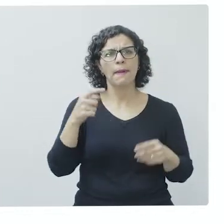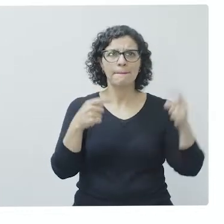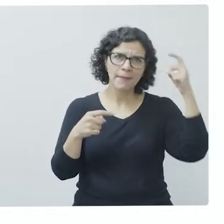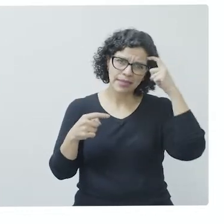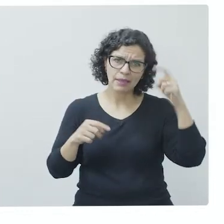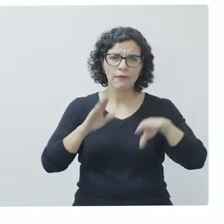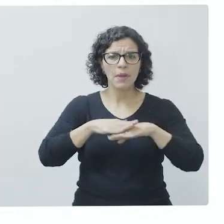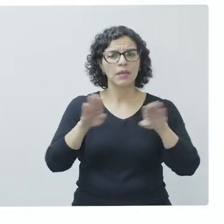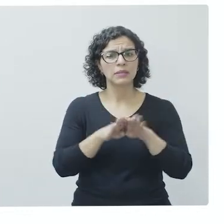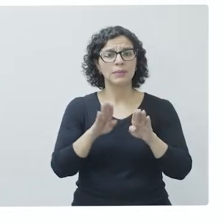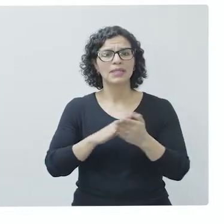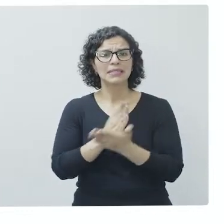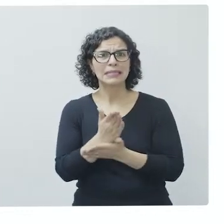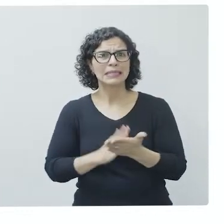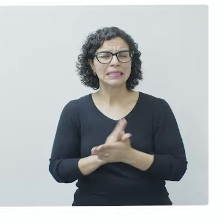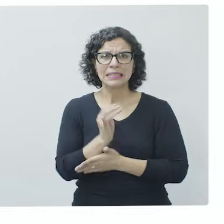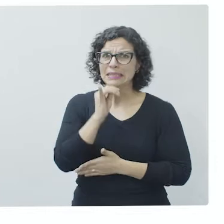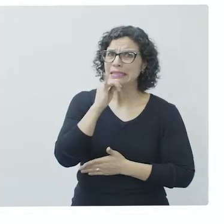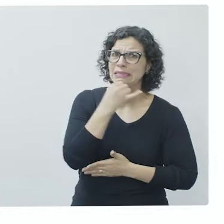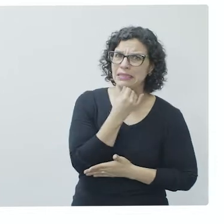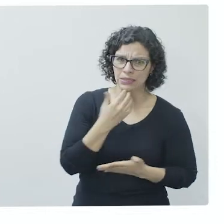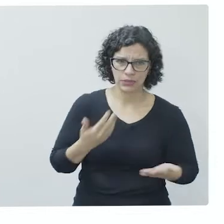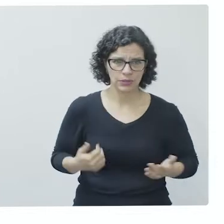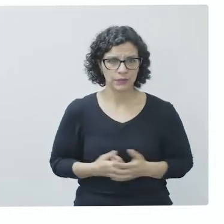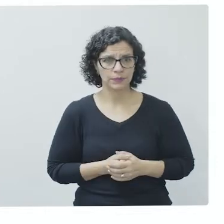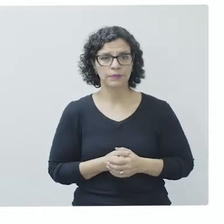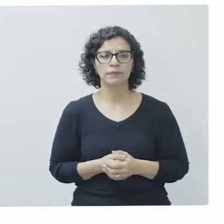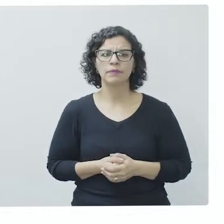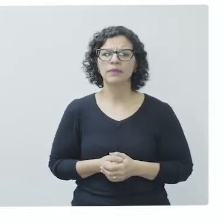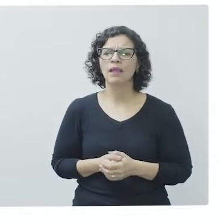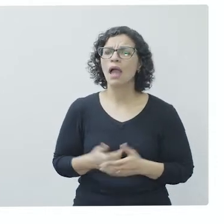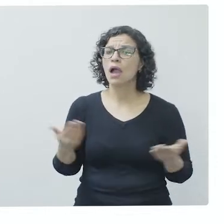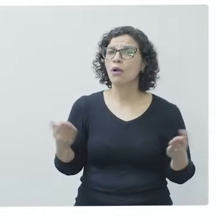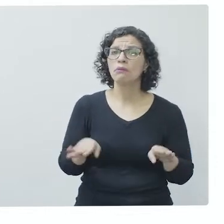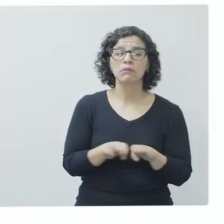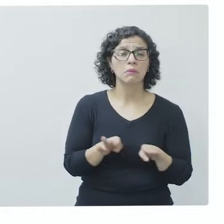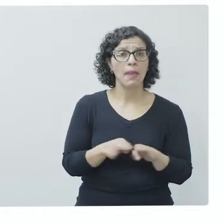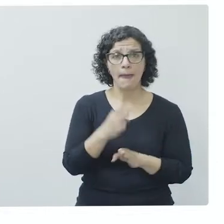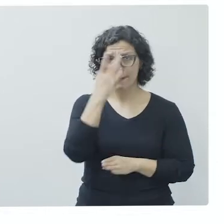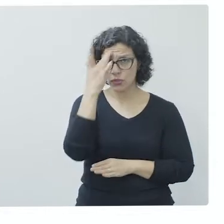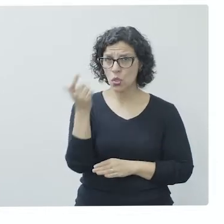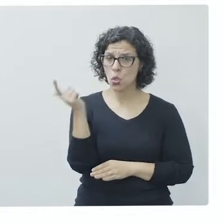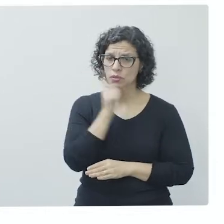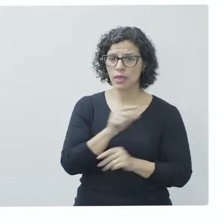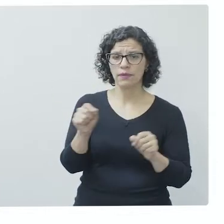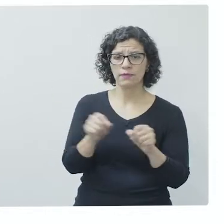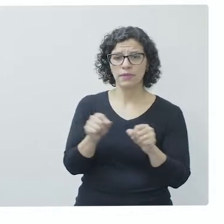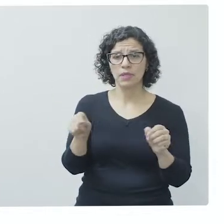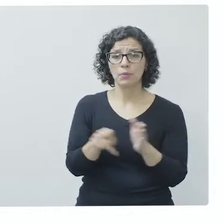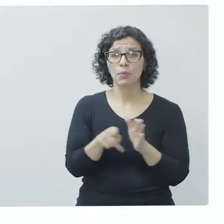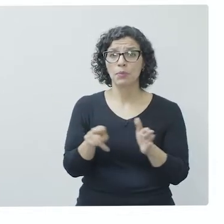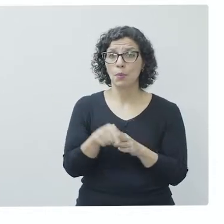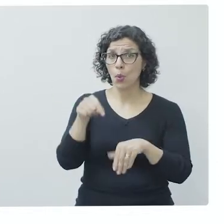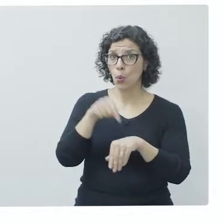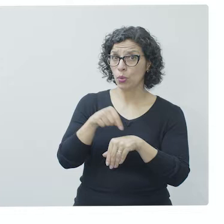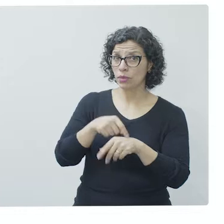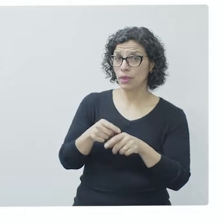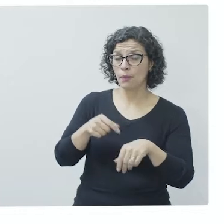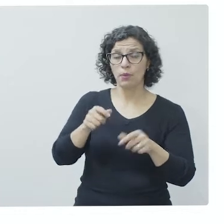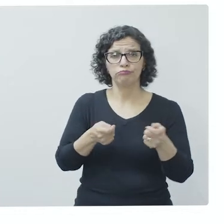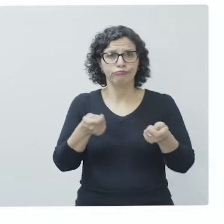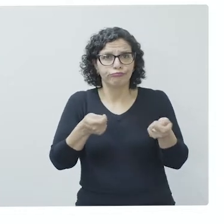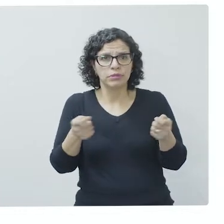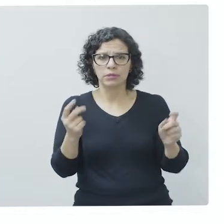mais pensava, mais andava inconformado e triste. Mas ninguém consegue colocar rédeas no